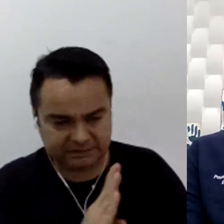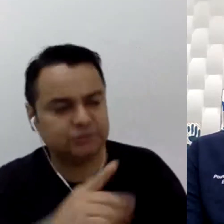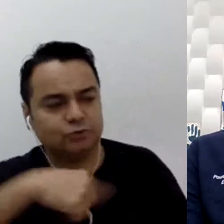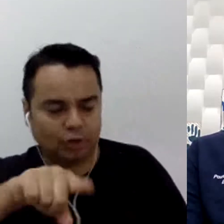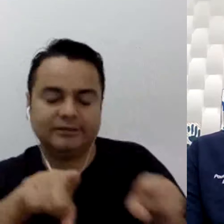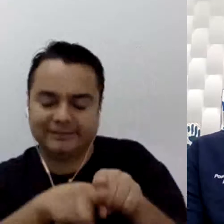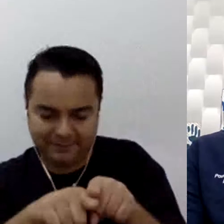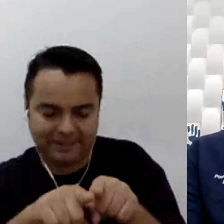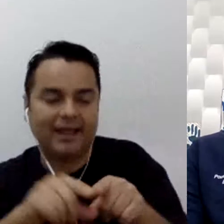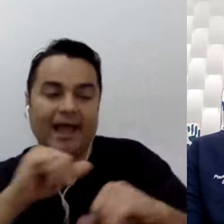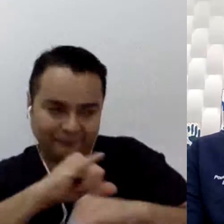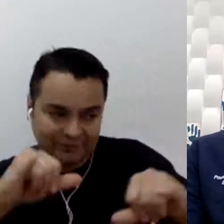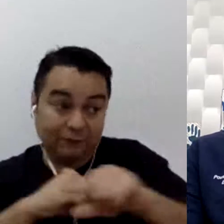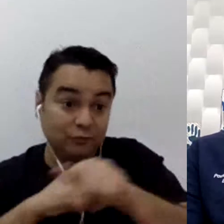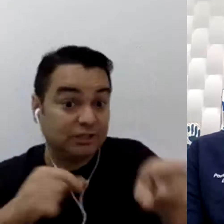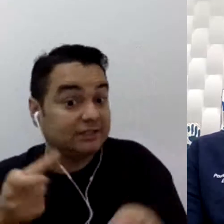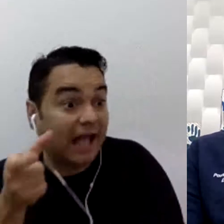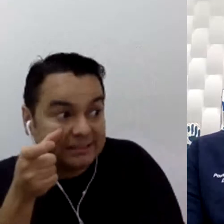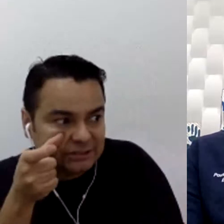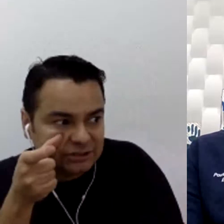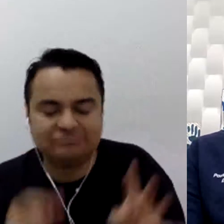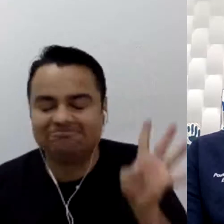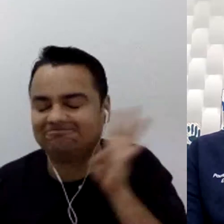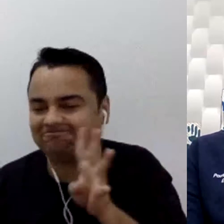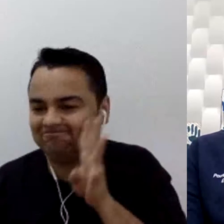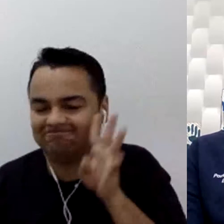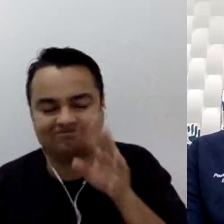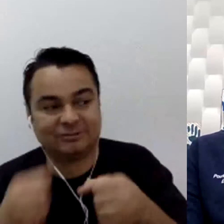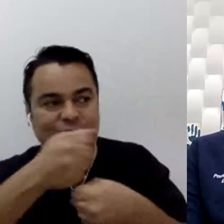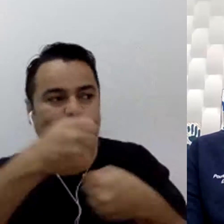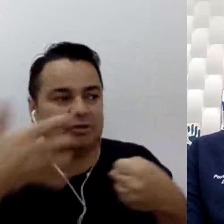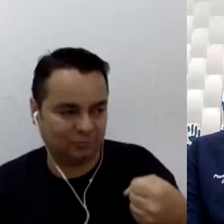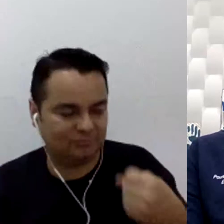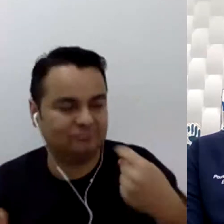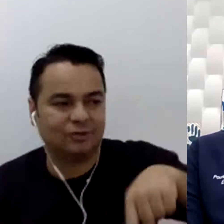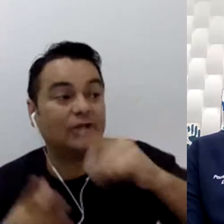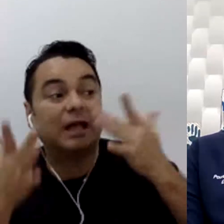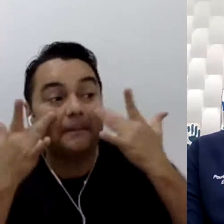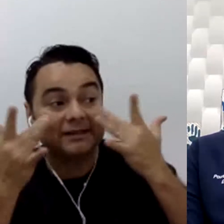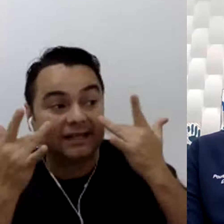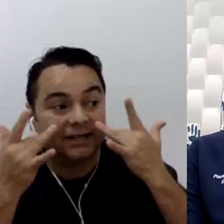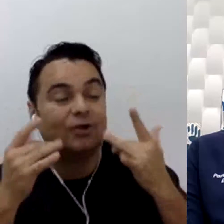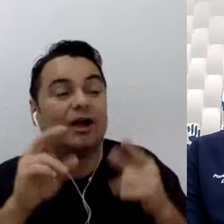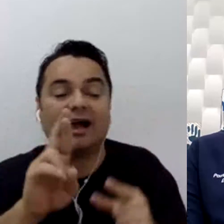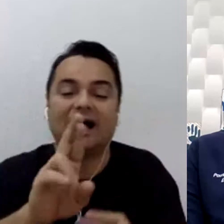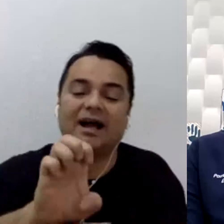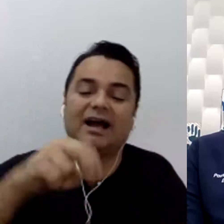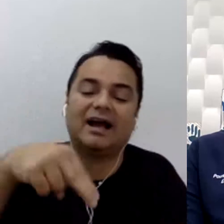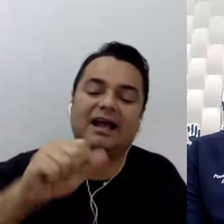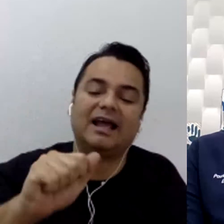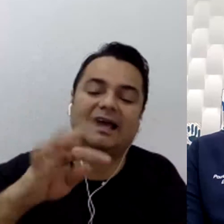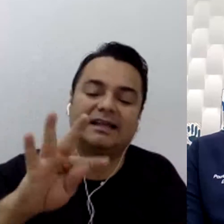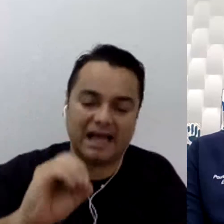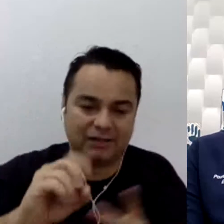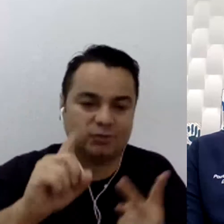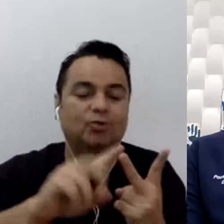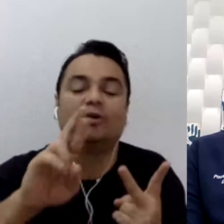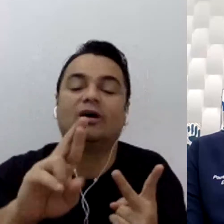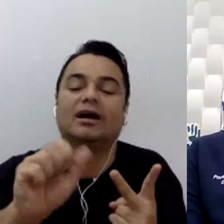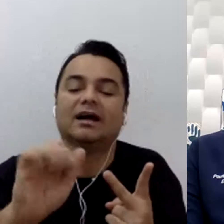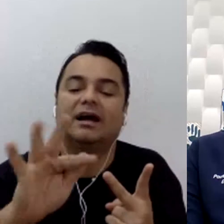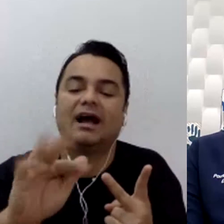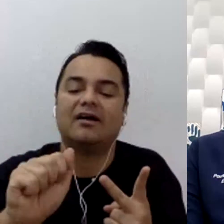vocês assistirem esse conteúdo que foi bem legal e foi apresentado pelos nossos embaixadores Renato, o Rafael e a Karine, né? Então